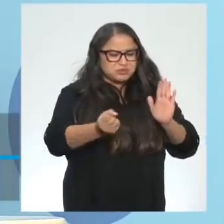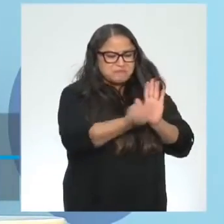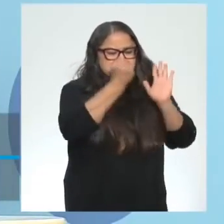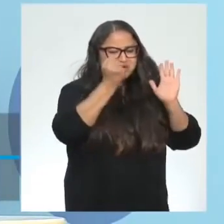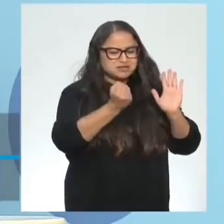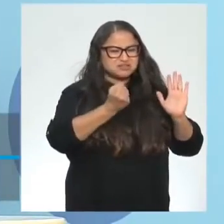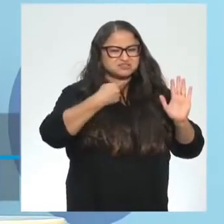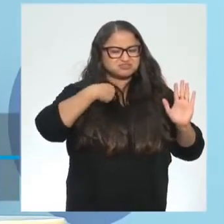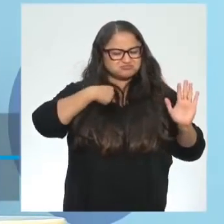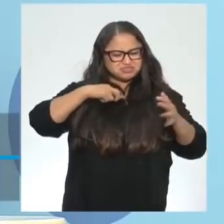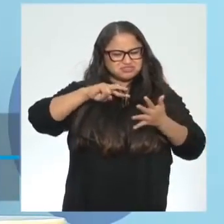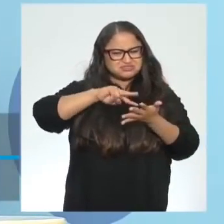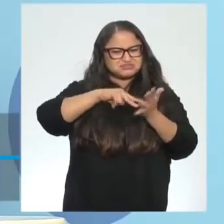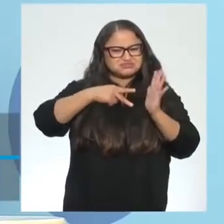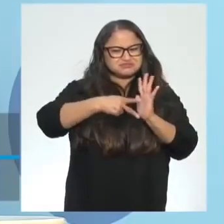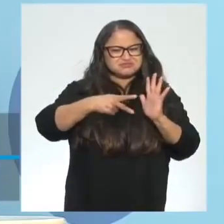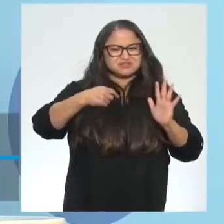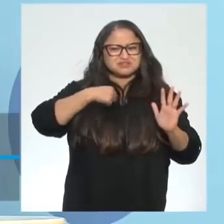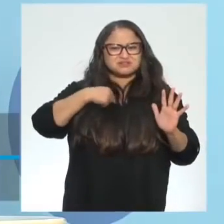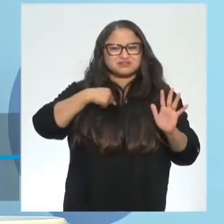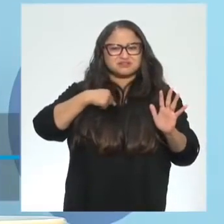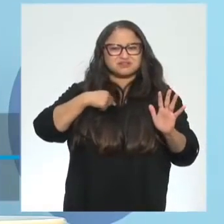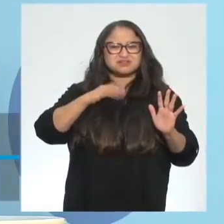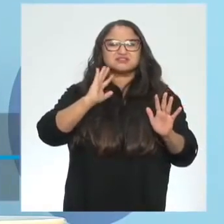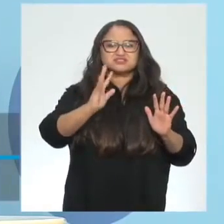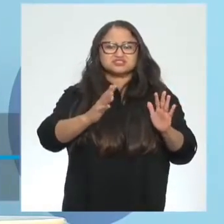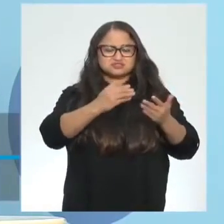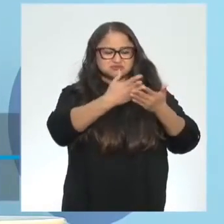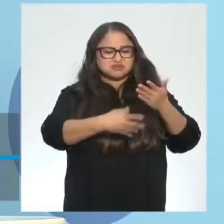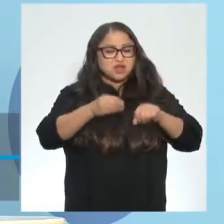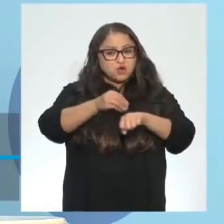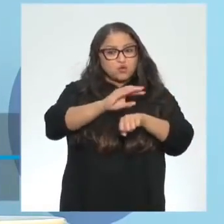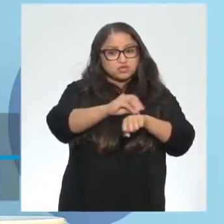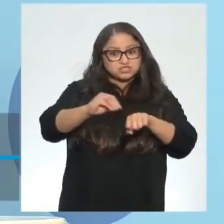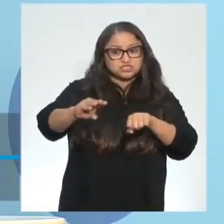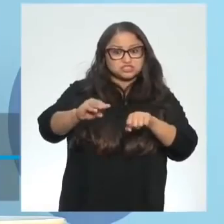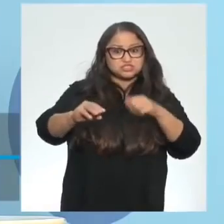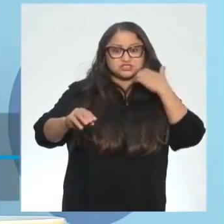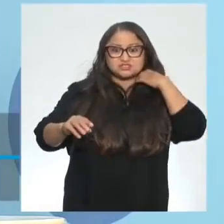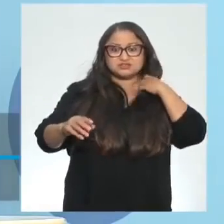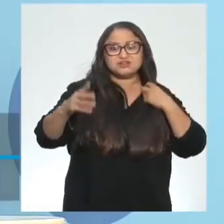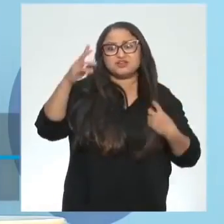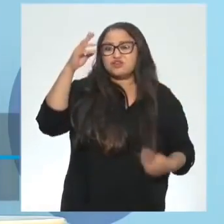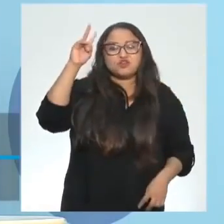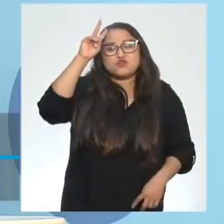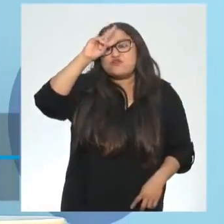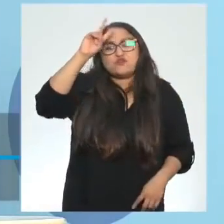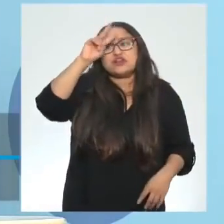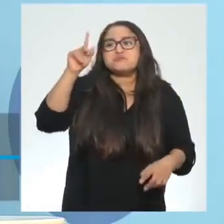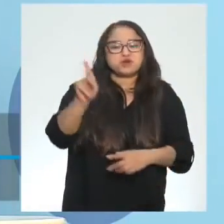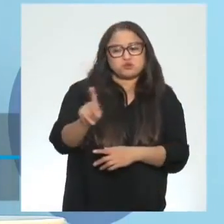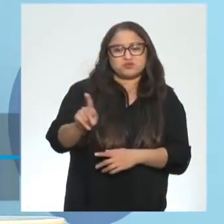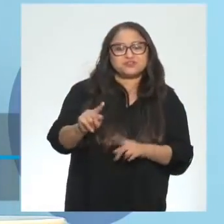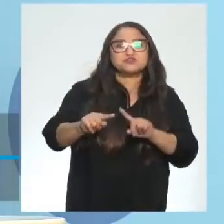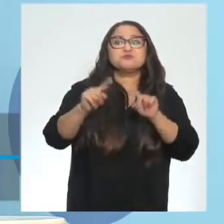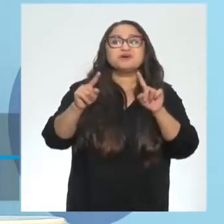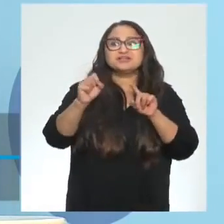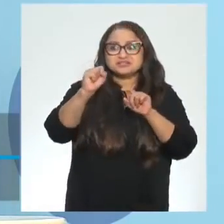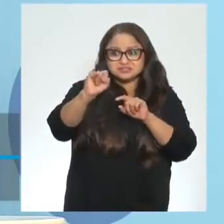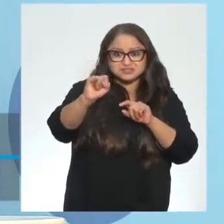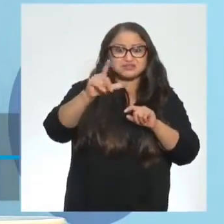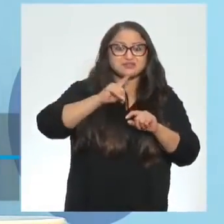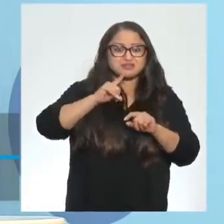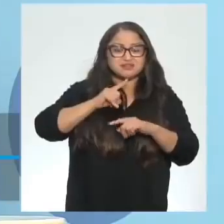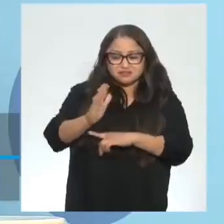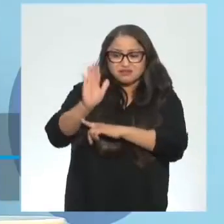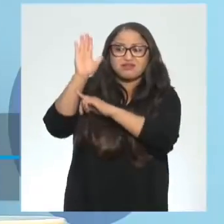sentido, eu vou reaproveitar uma dica que rolou aqui no chat na semana passada, professor Carlos. Eu não vou lembrar mais o nome do professor, mas se você estiver aqui hoje, fala,